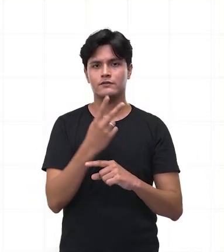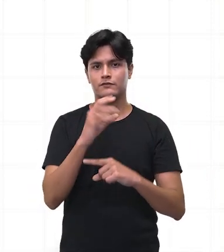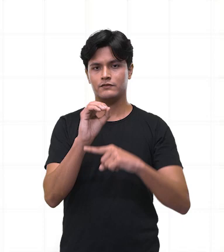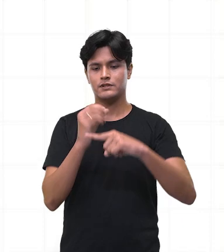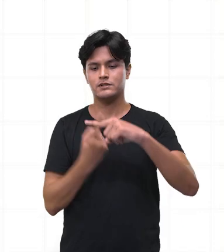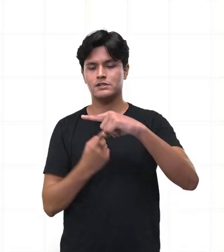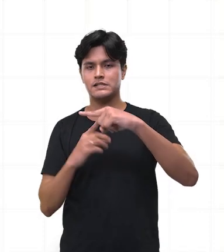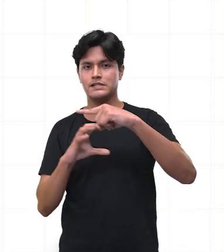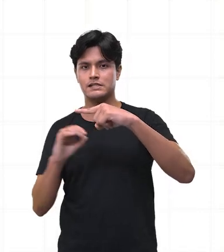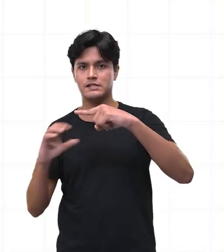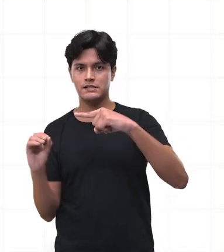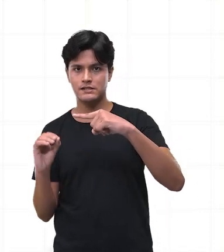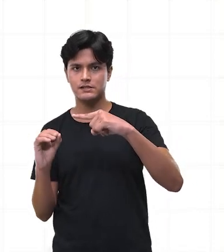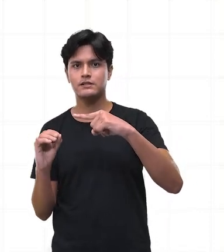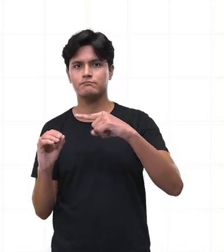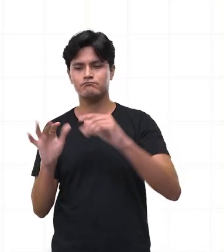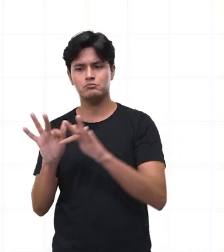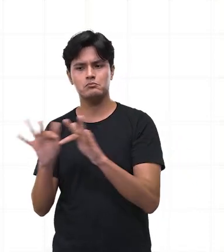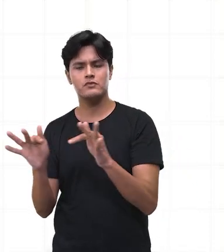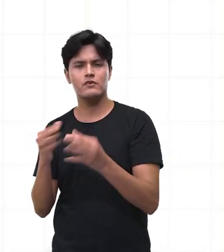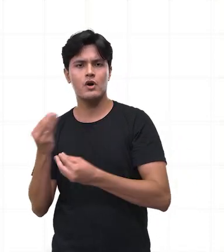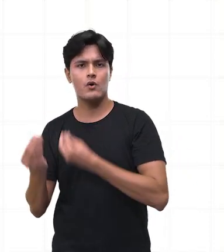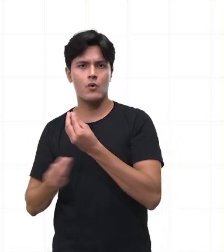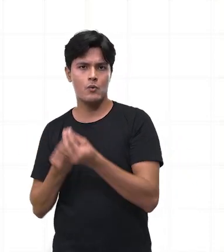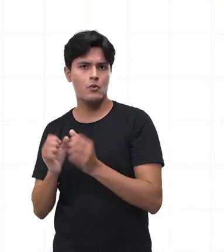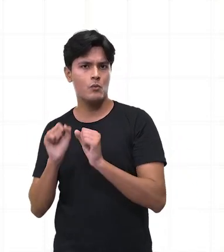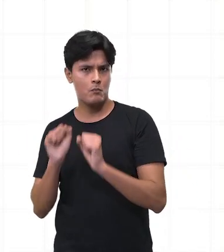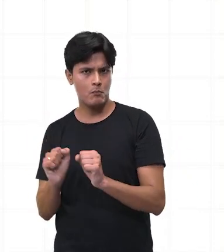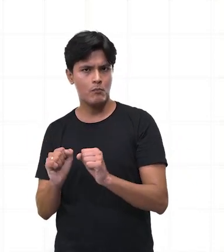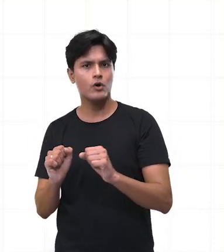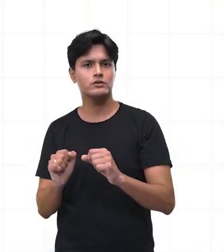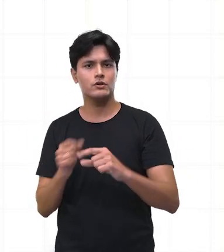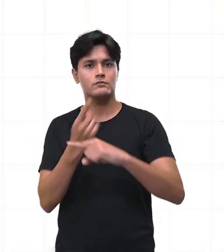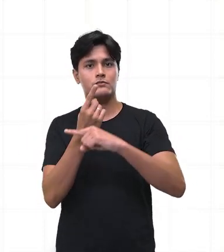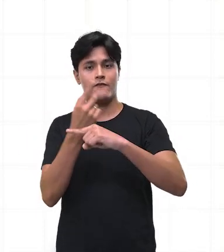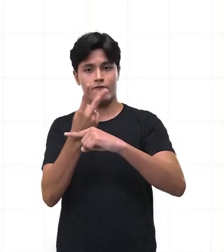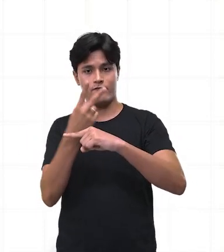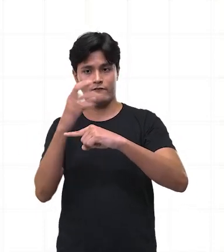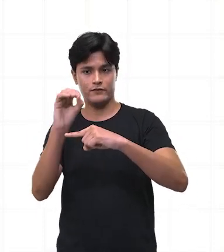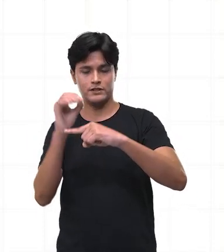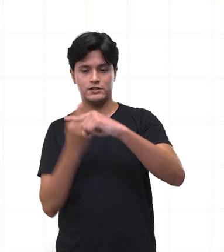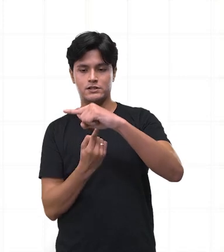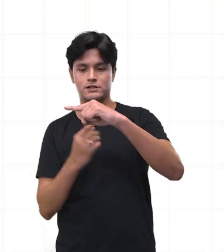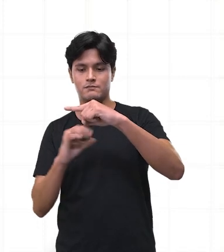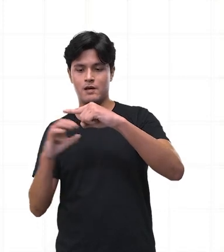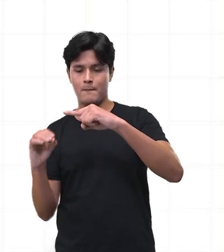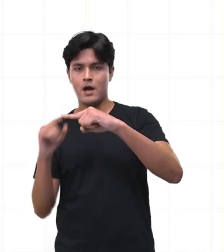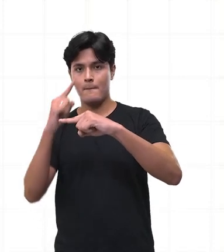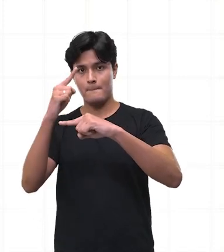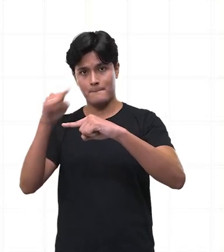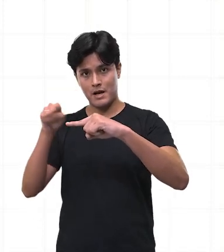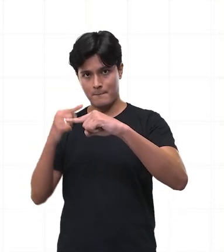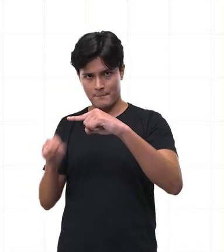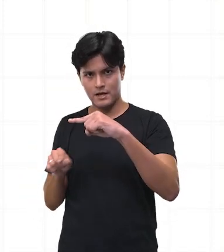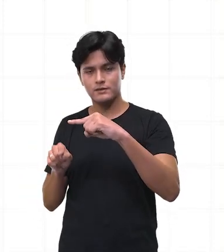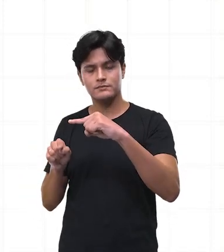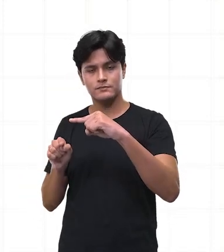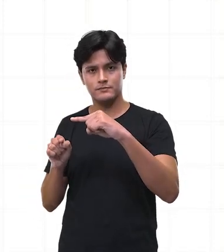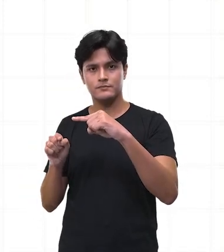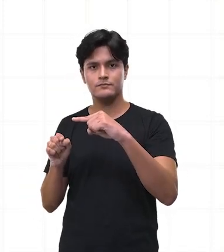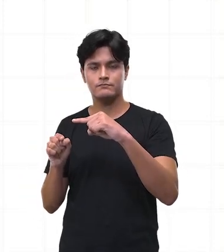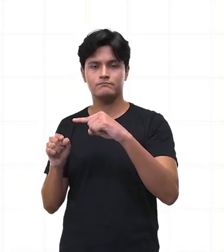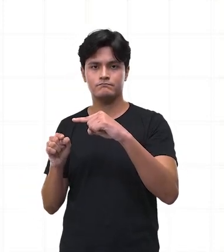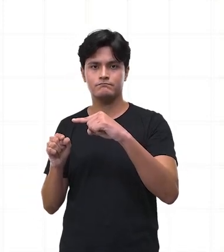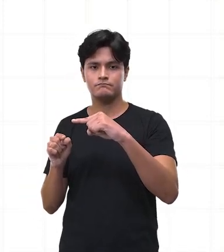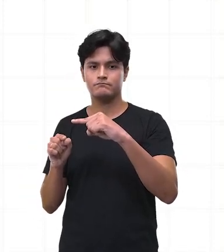Eu posso, ó, simplificar os zeros. Quando você simplifica um zero em cima e um zero embaixo na fração, ou seja,